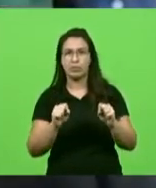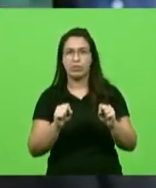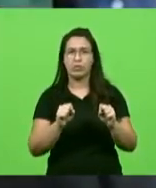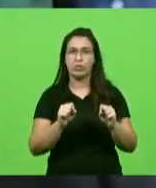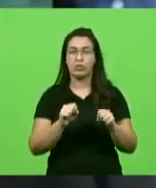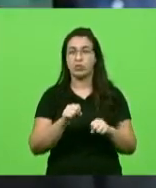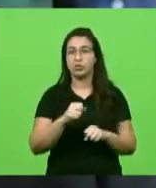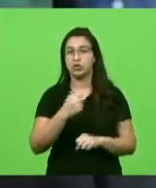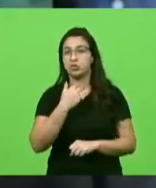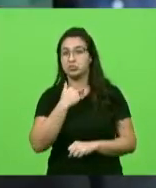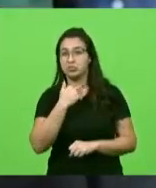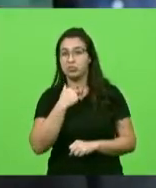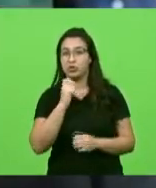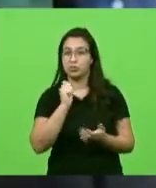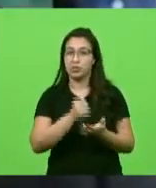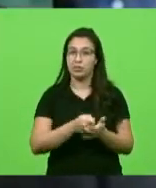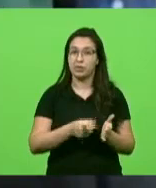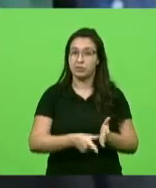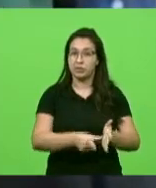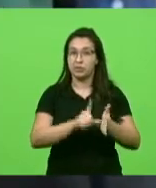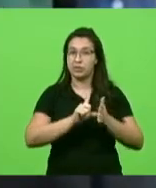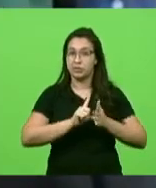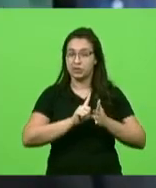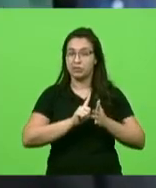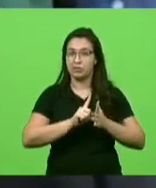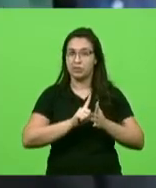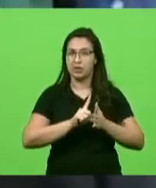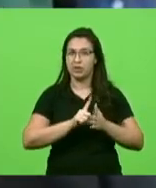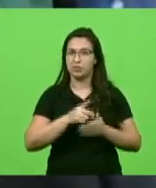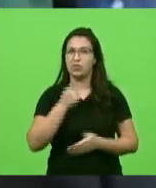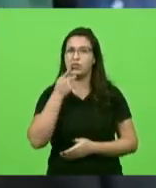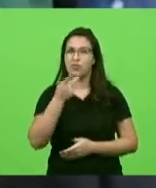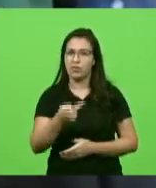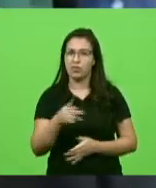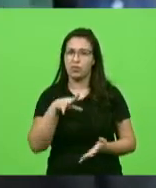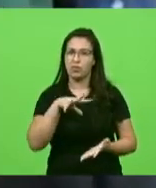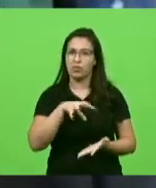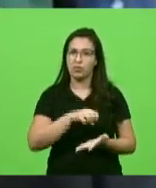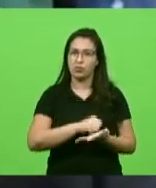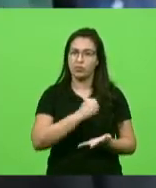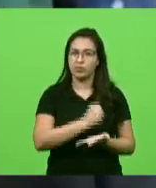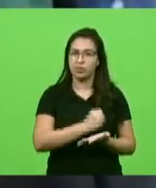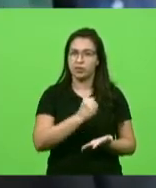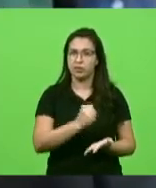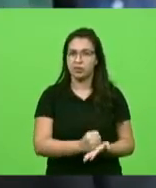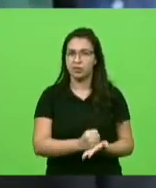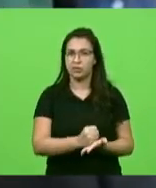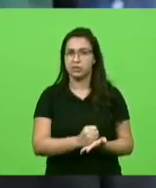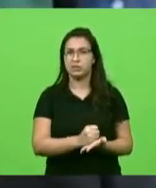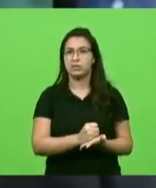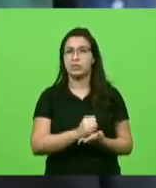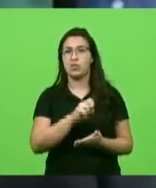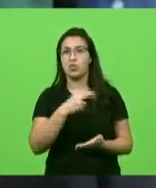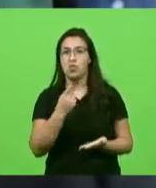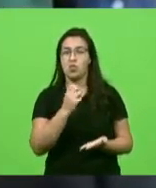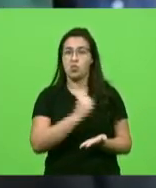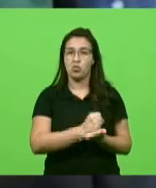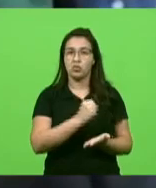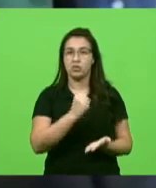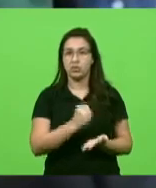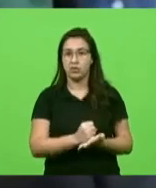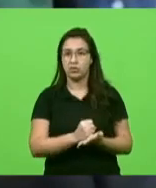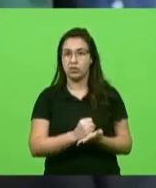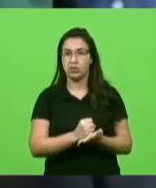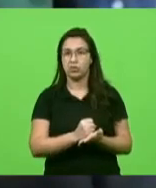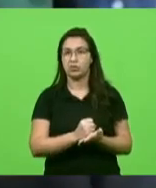impossibilidade de pagamento antecipado mencionou se alguma contratação em específico outra trouxe o tema de forma